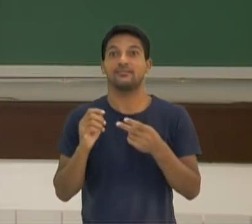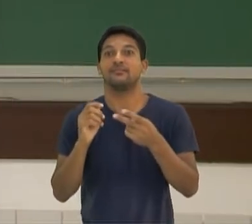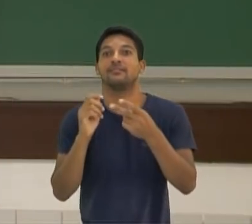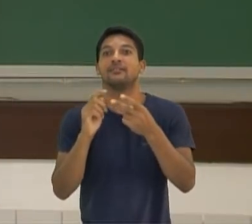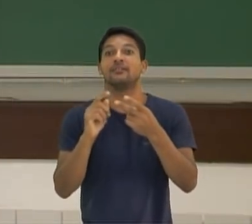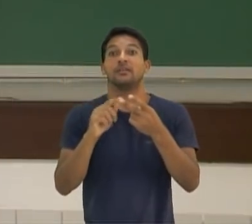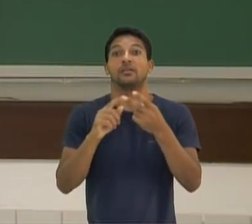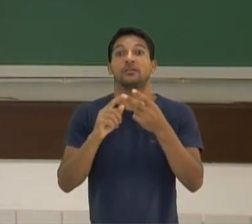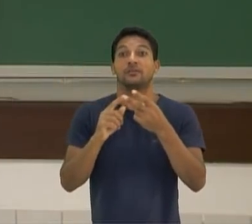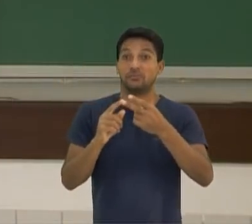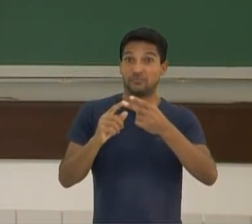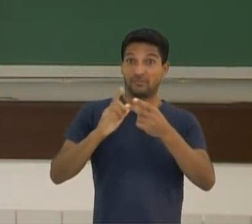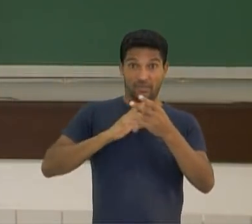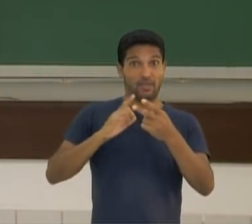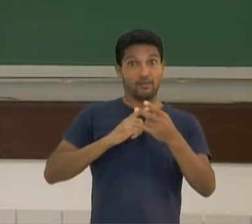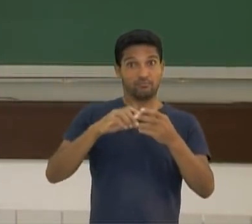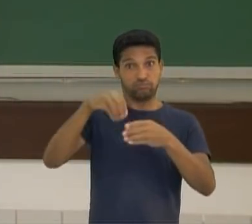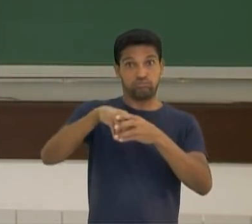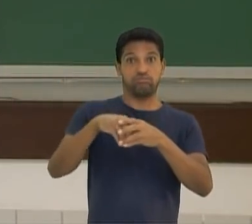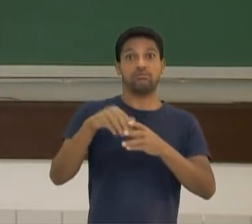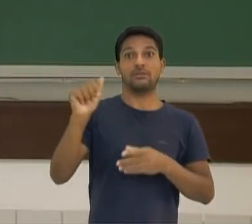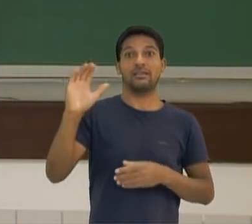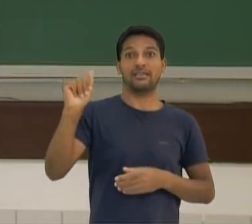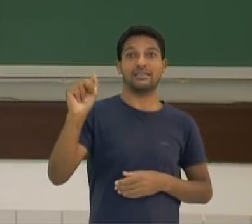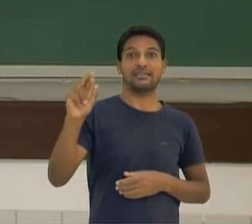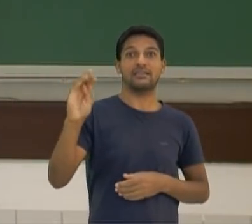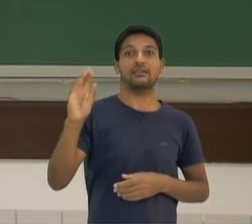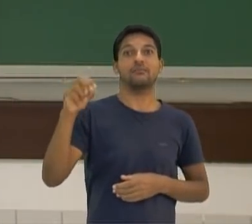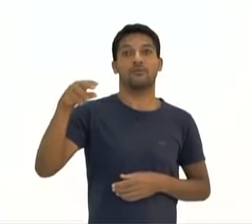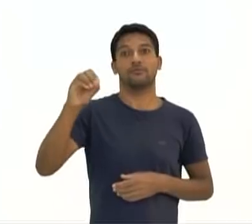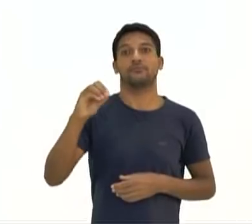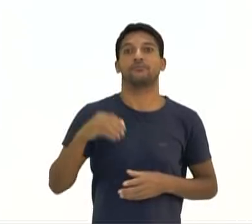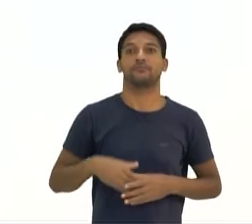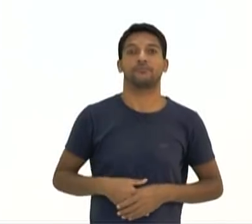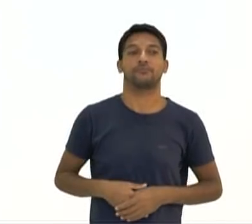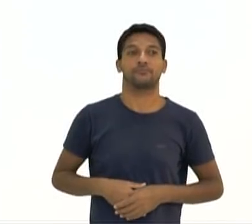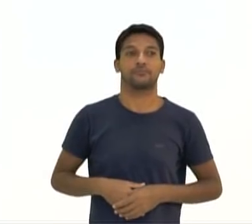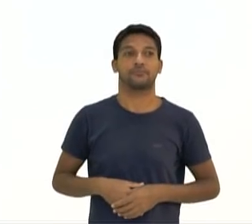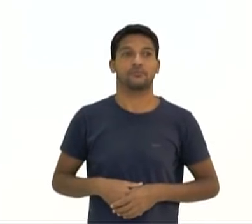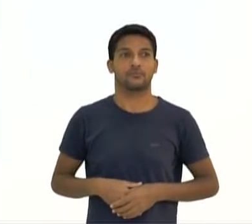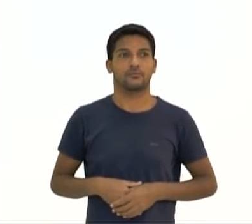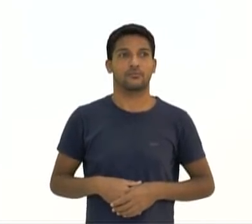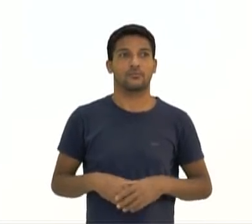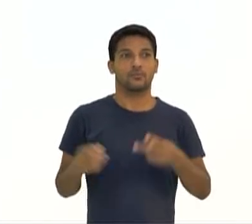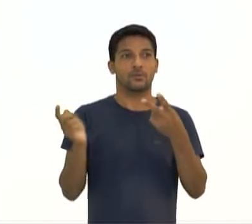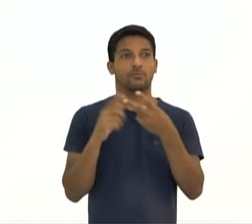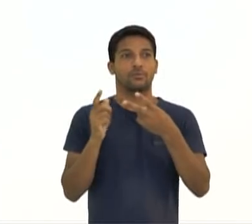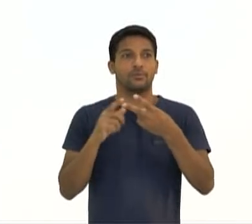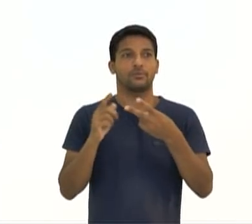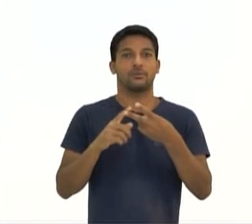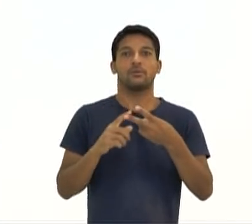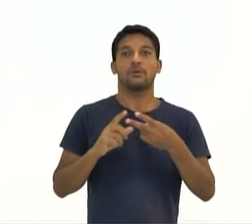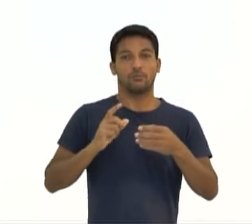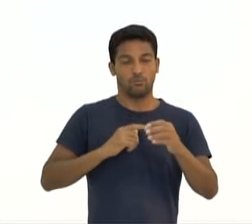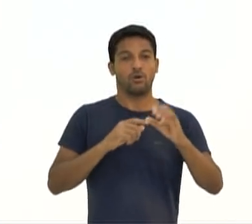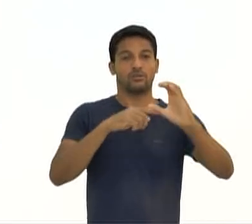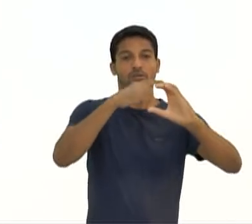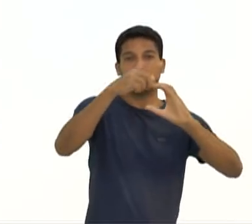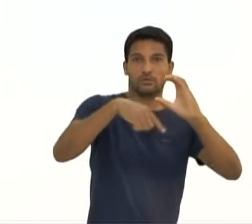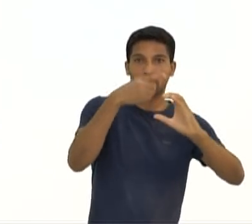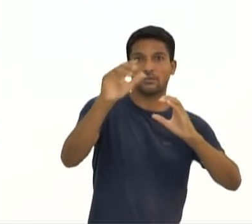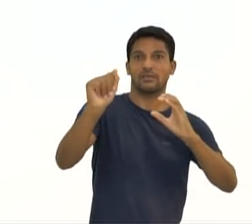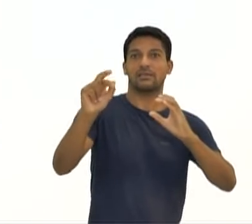mesmo elemento químico. Ocorre também em compostos combinados com outros elementos. Pode ter